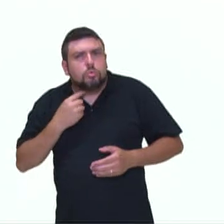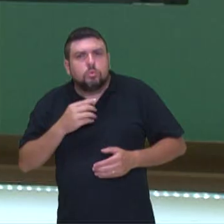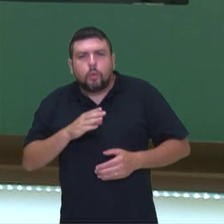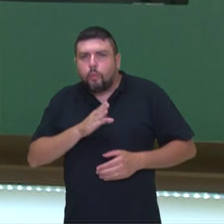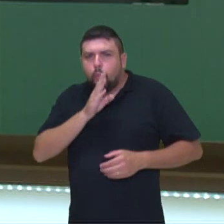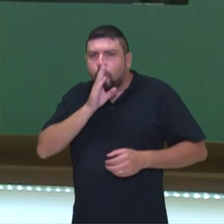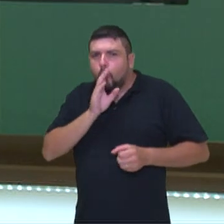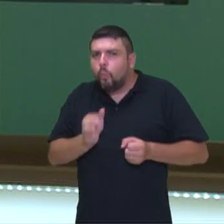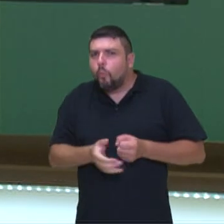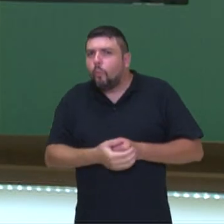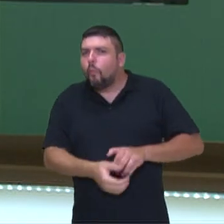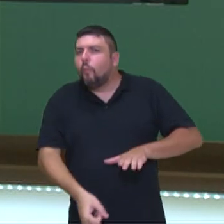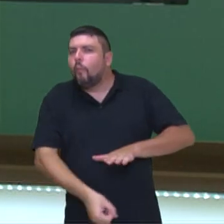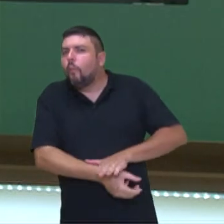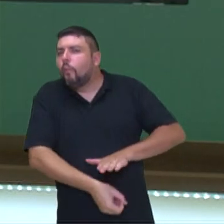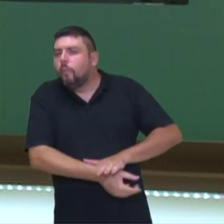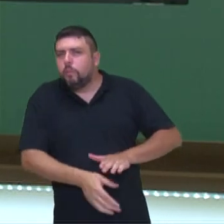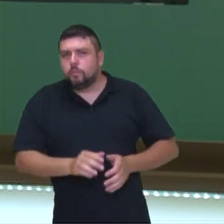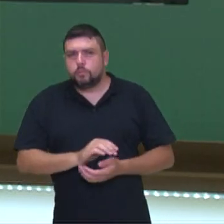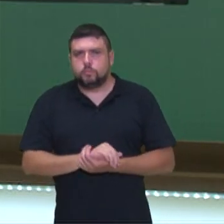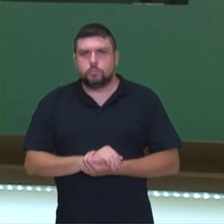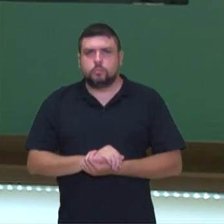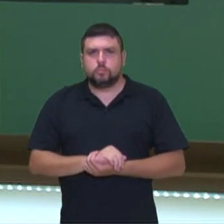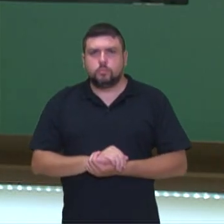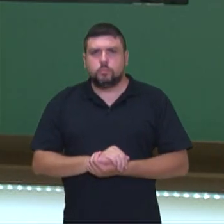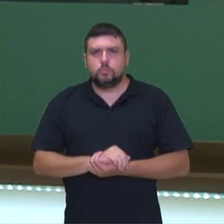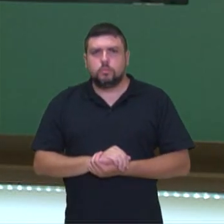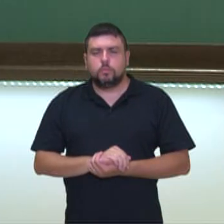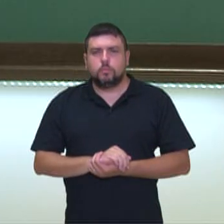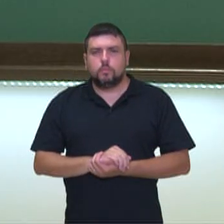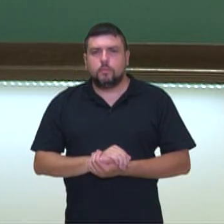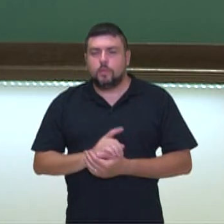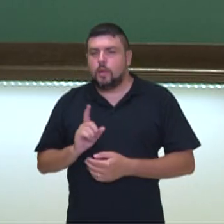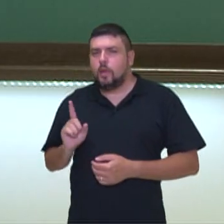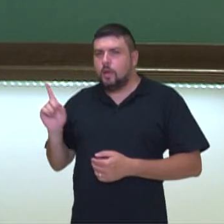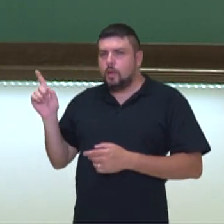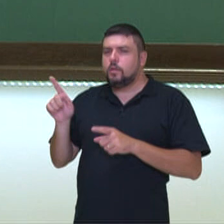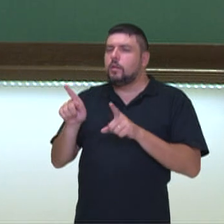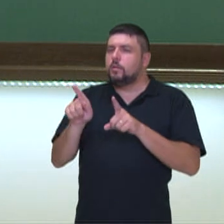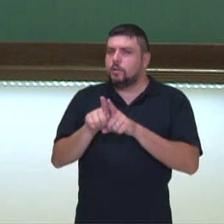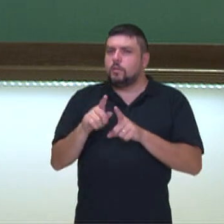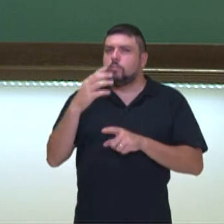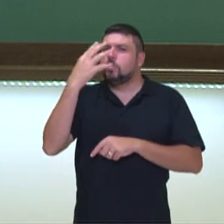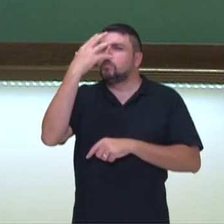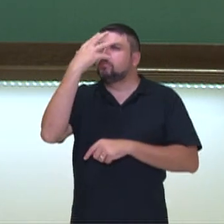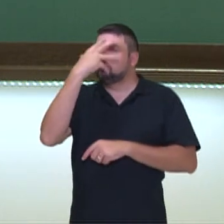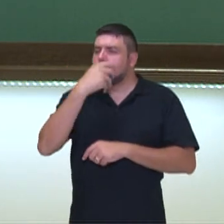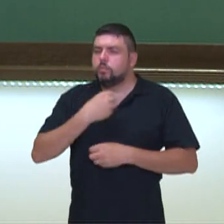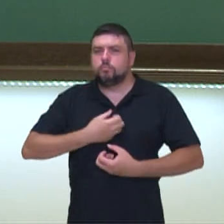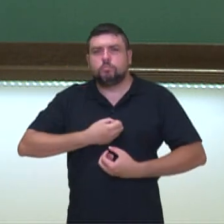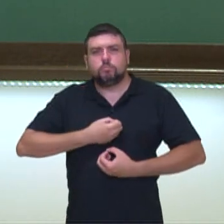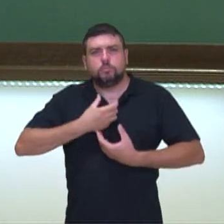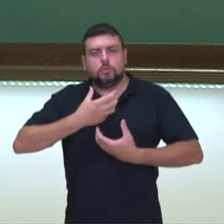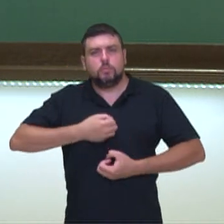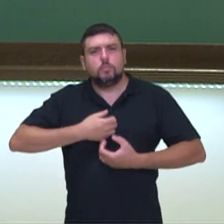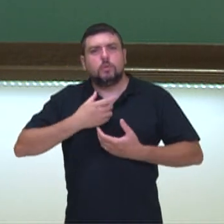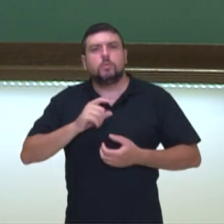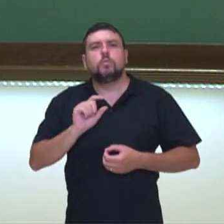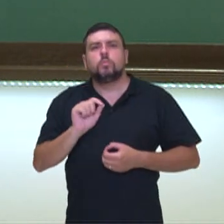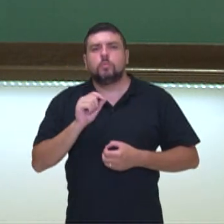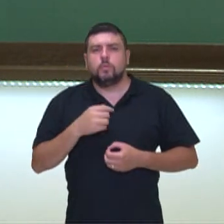muito poético, é interessante, né? Essa outra obra é uma obra que eu acho muito bonita, ela traz uma poesia que mostra uma